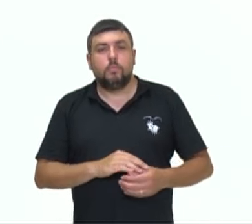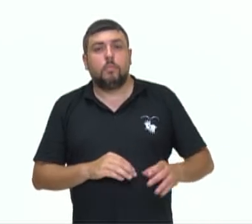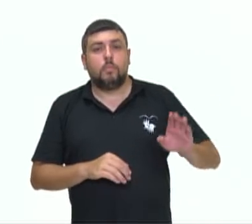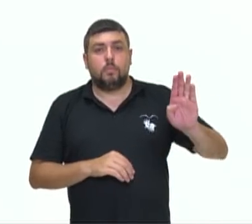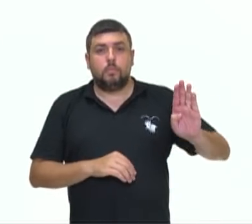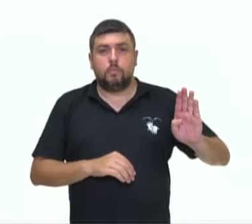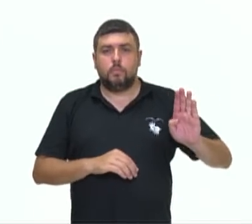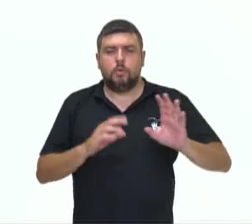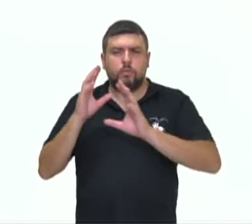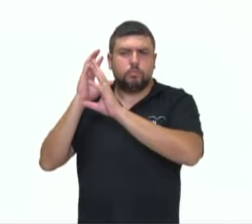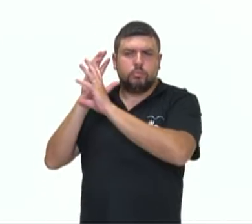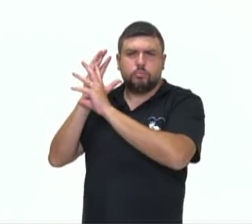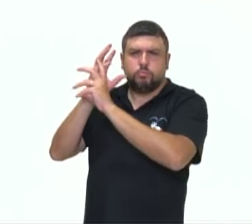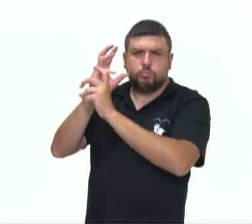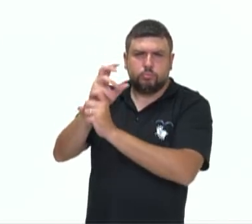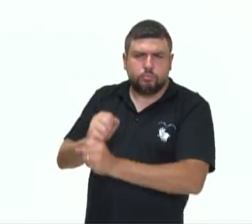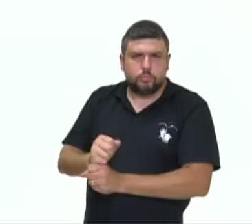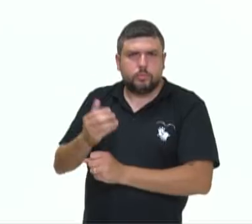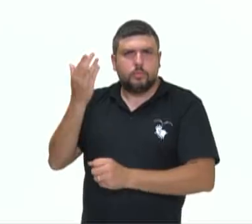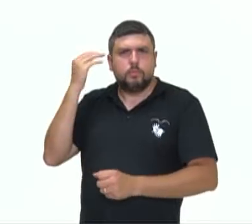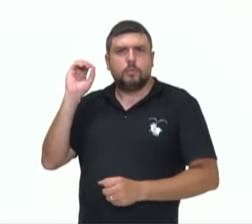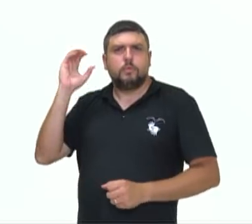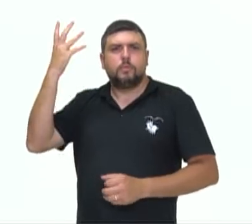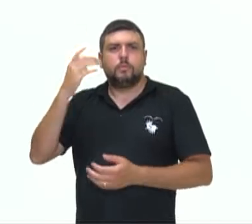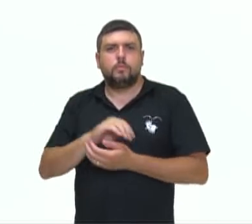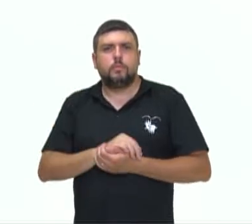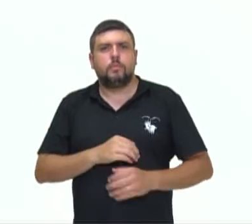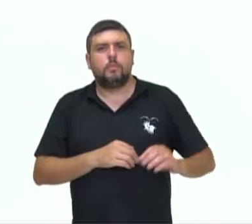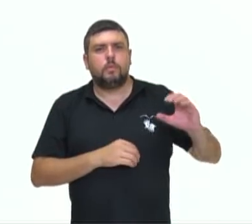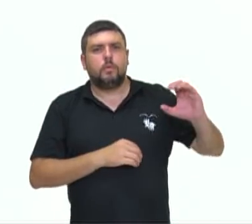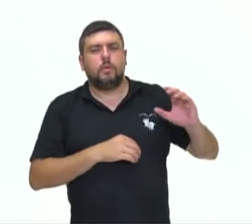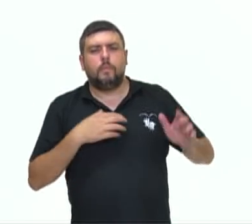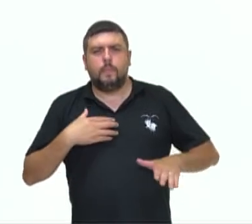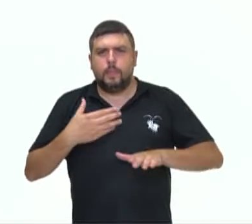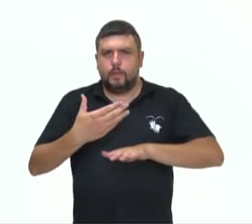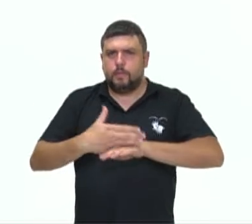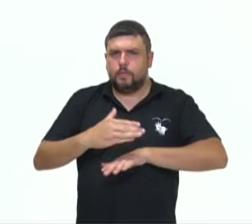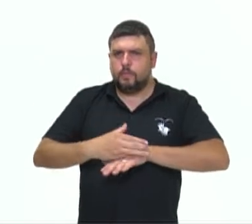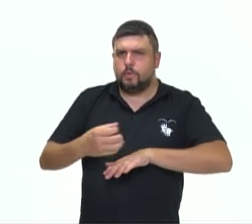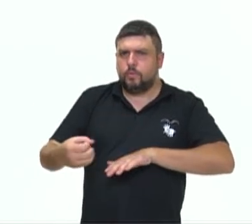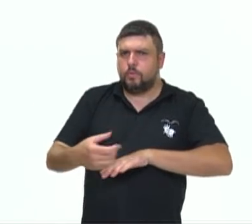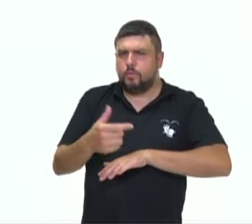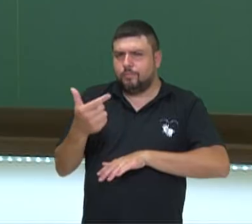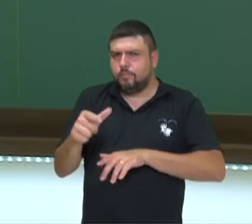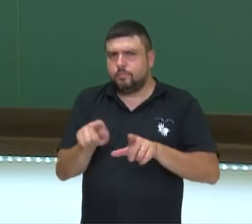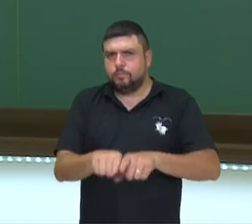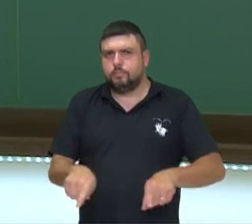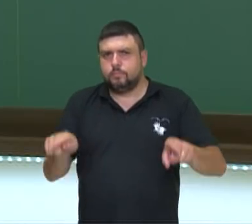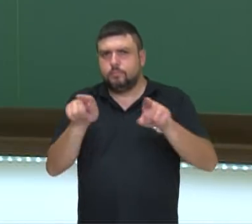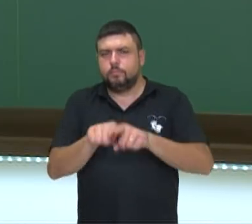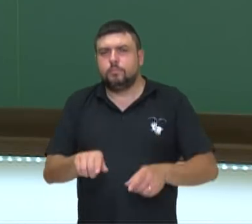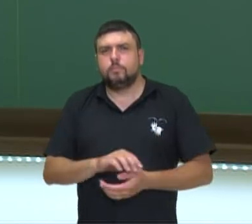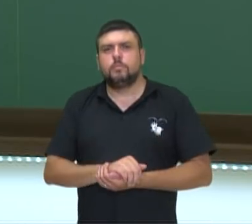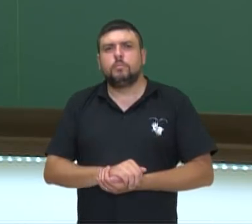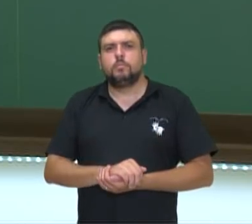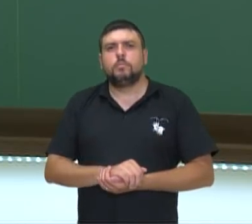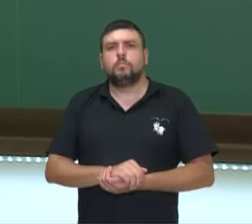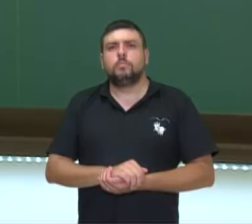do passado. Letra C, práticas e ações inéditas que não se repetem. Qual será a resposta